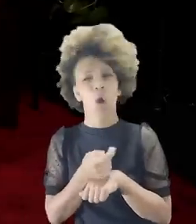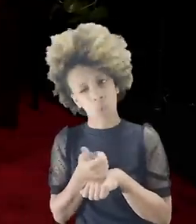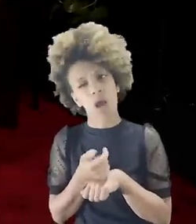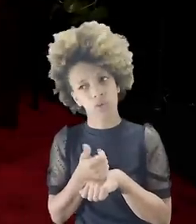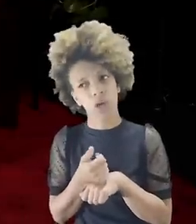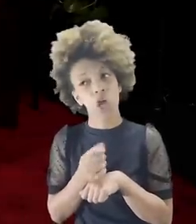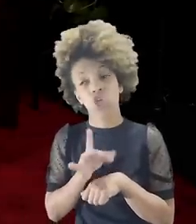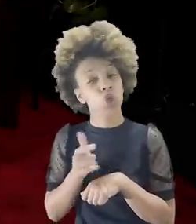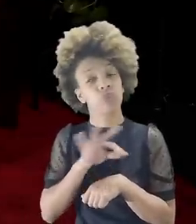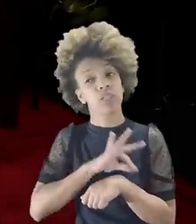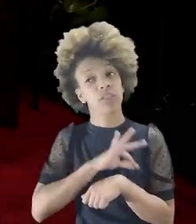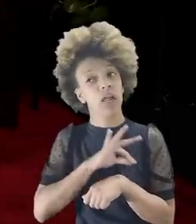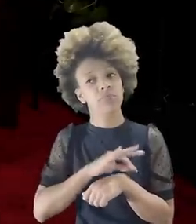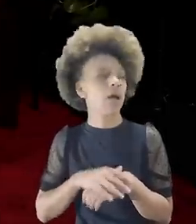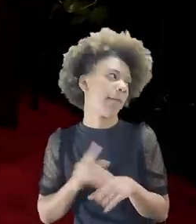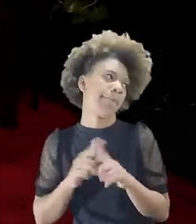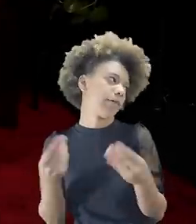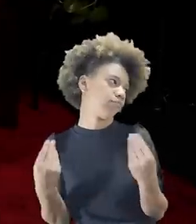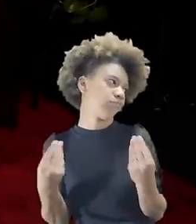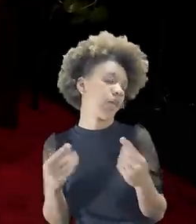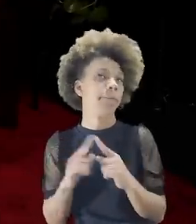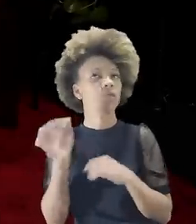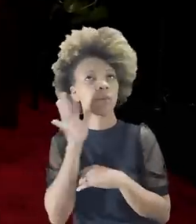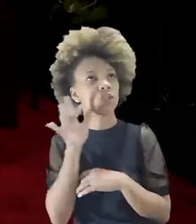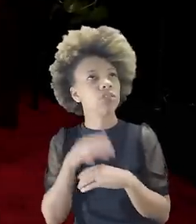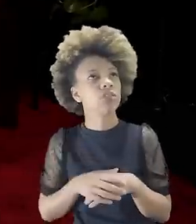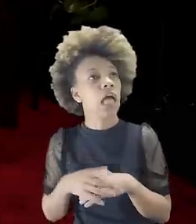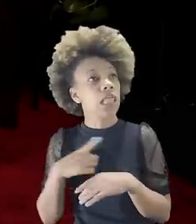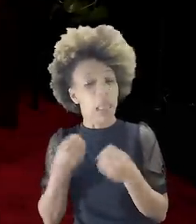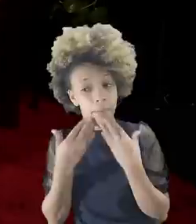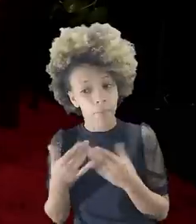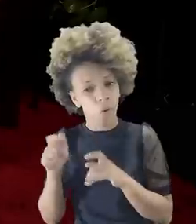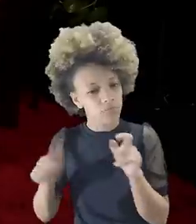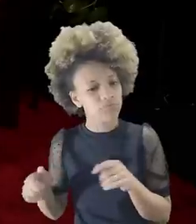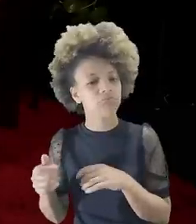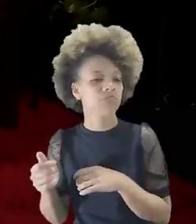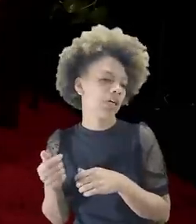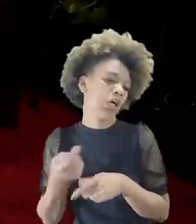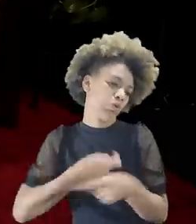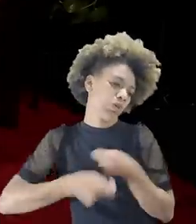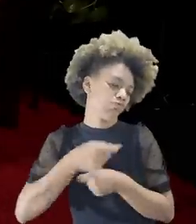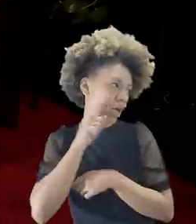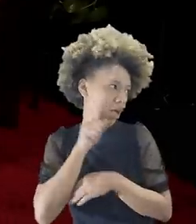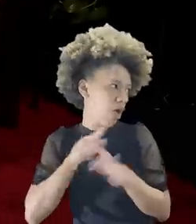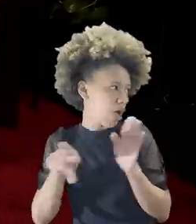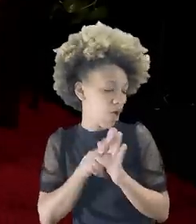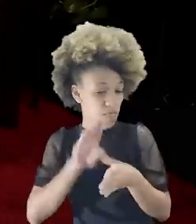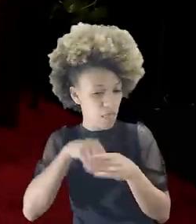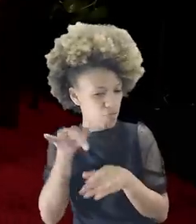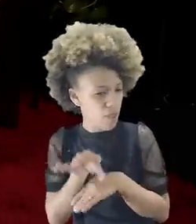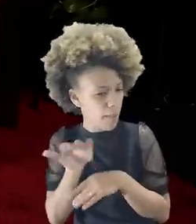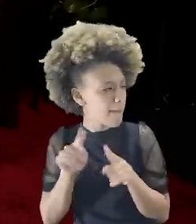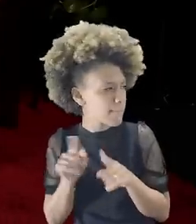né os cara praticamente Ele só não recebem é só não recebe é um absurdo né Eu imagino que deve sobrar muito bom jogador um draft americano ele